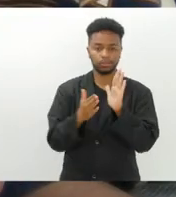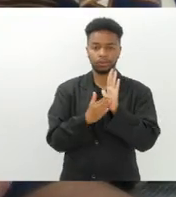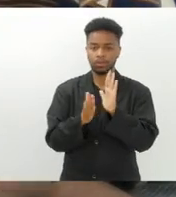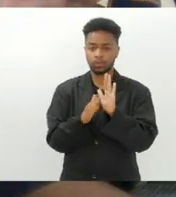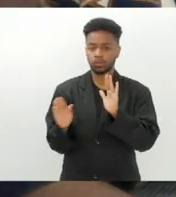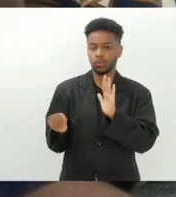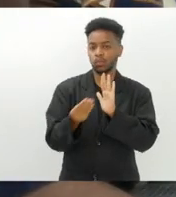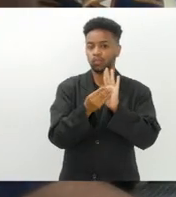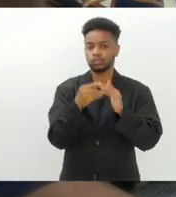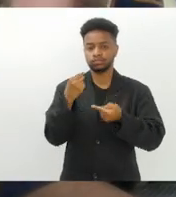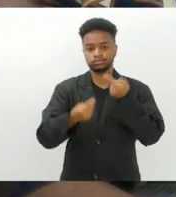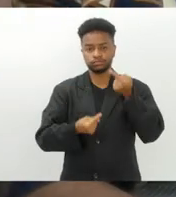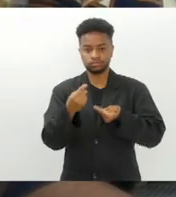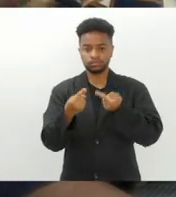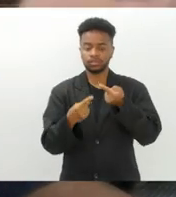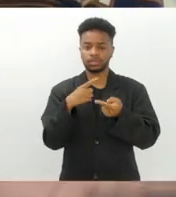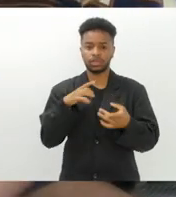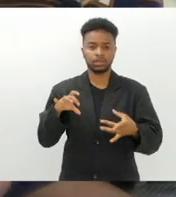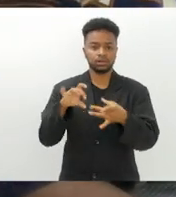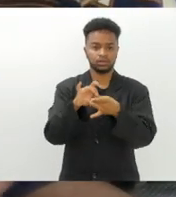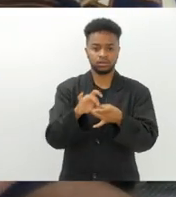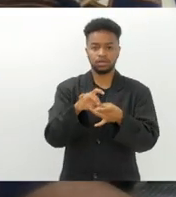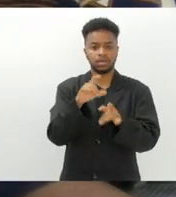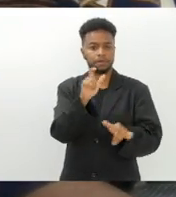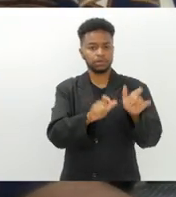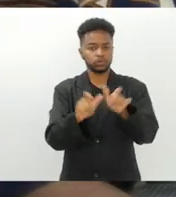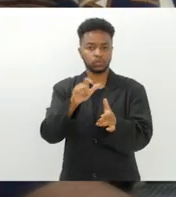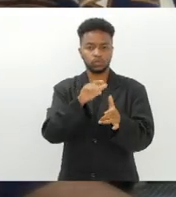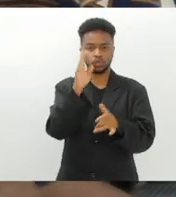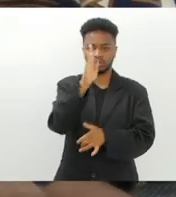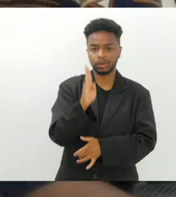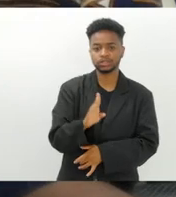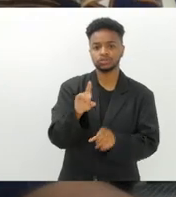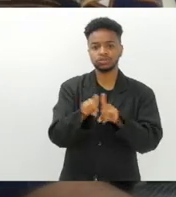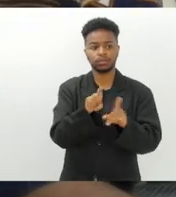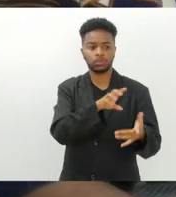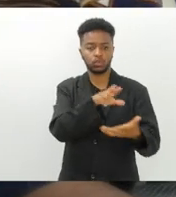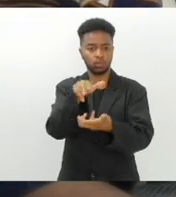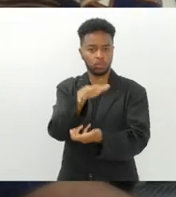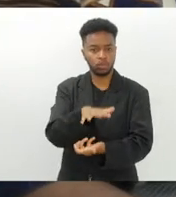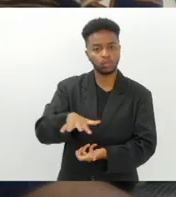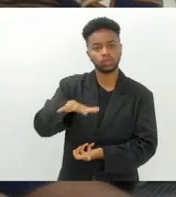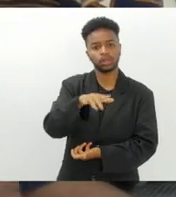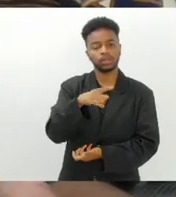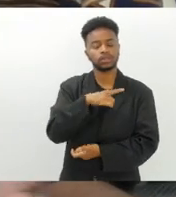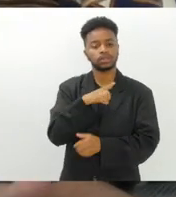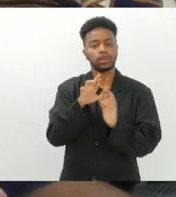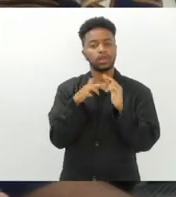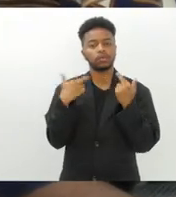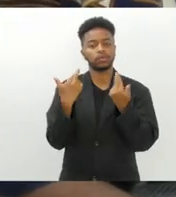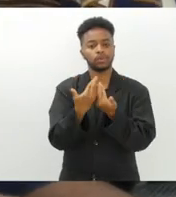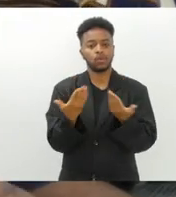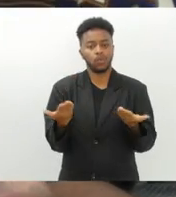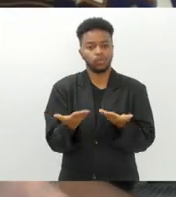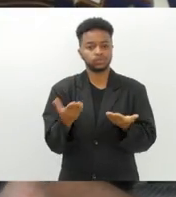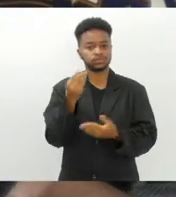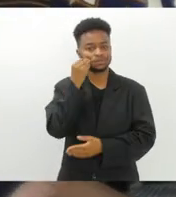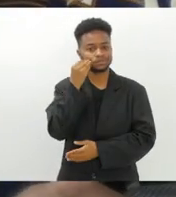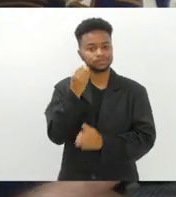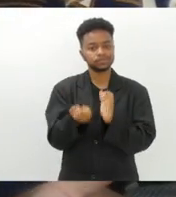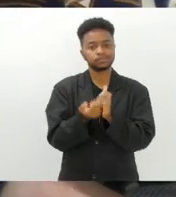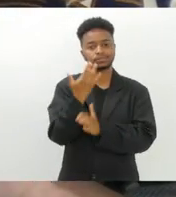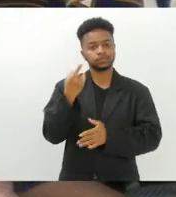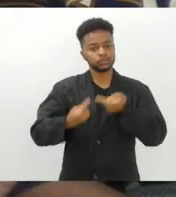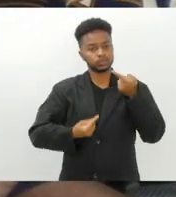nesse debate, que reuniu, né, irmãos do Brasil e do mundo, está essa audiência, para a gente promover esse